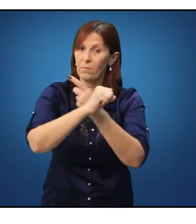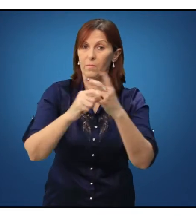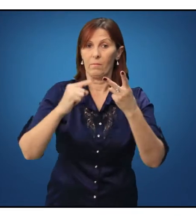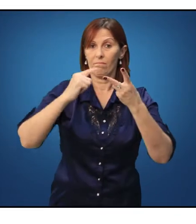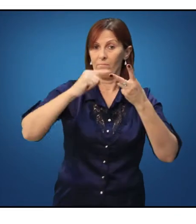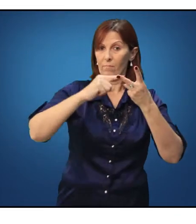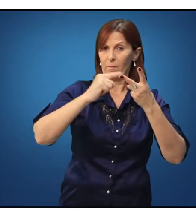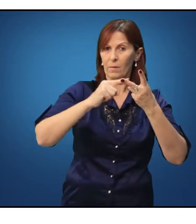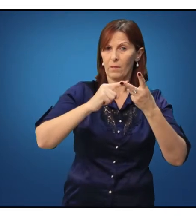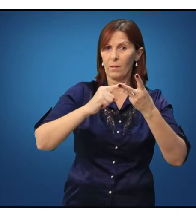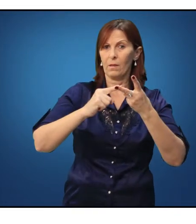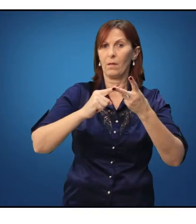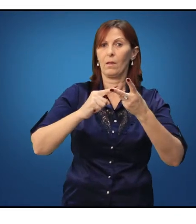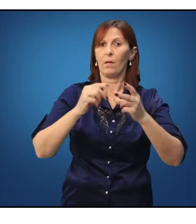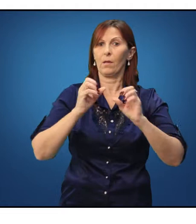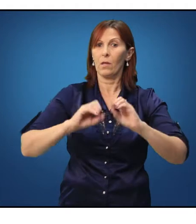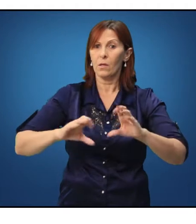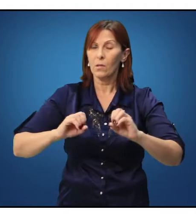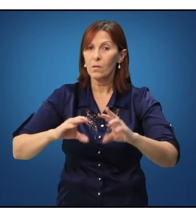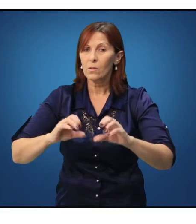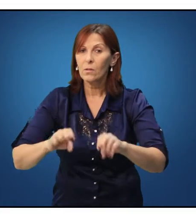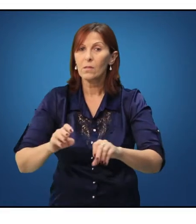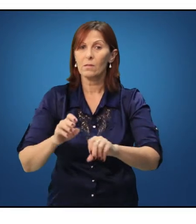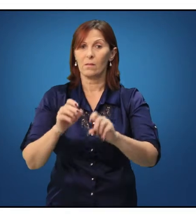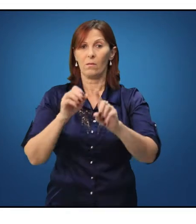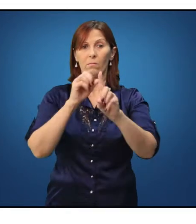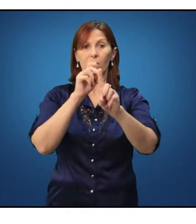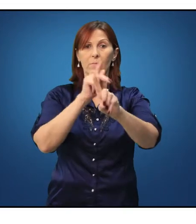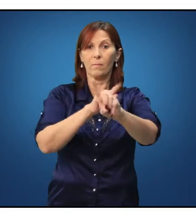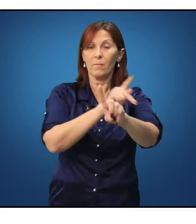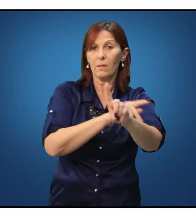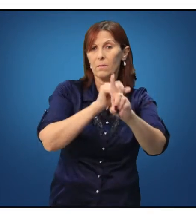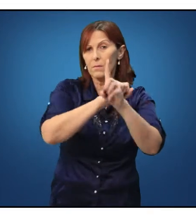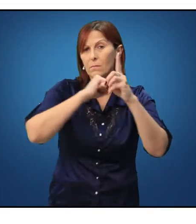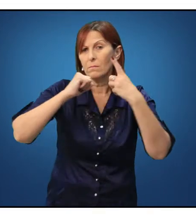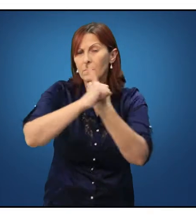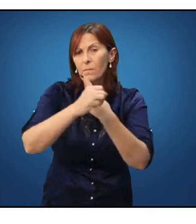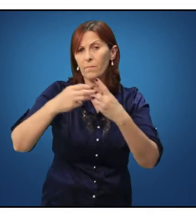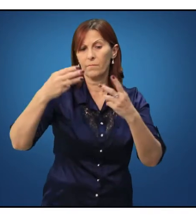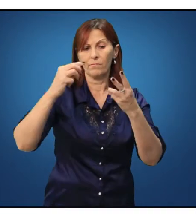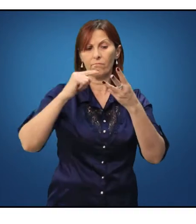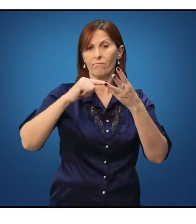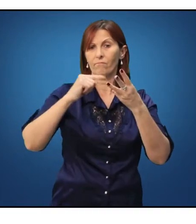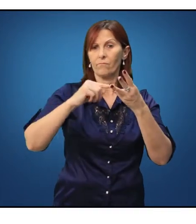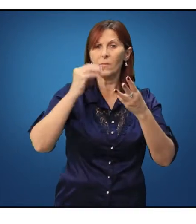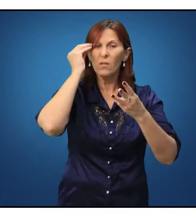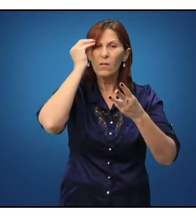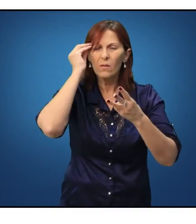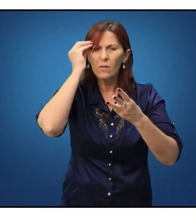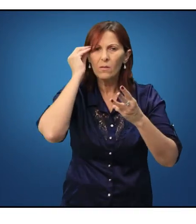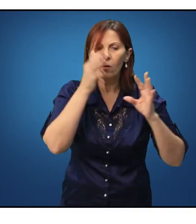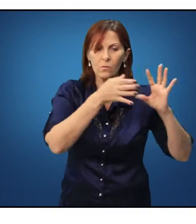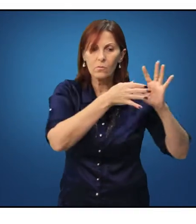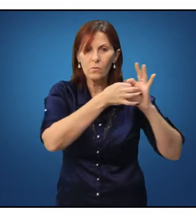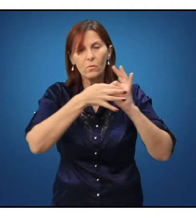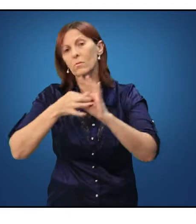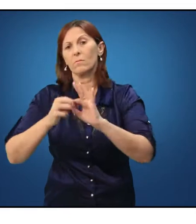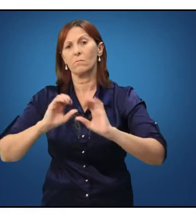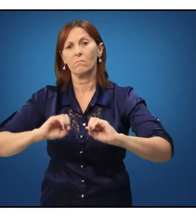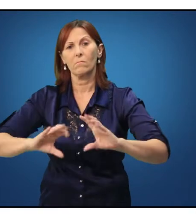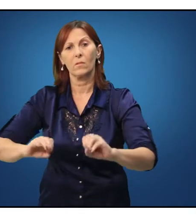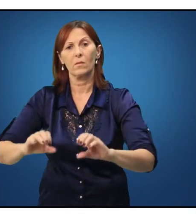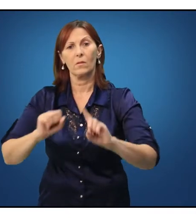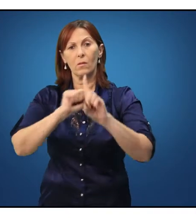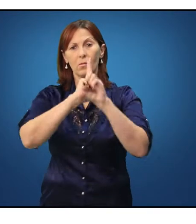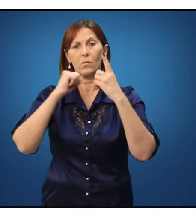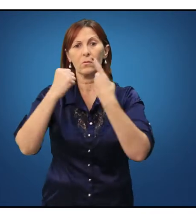a fundamentação epistemológica da pedagogia social. E a terceira buscará refletir a respeito do contexto educacional e